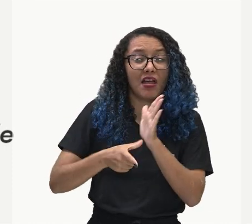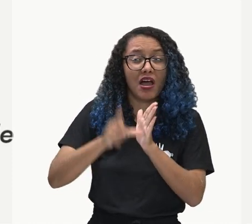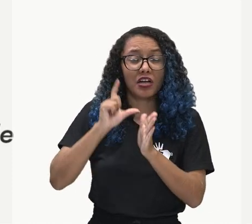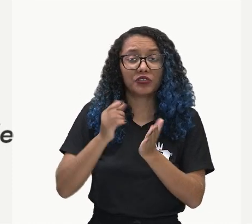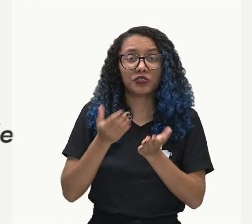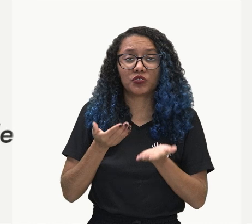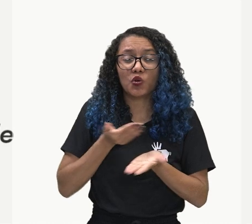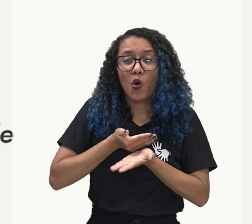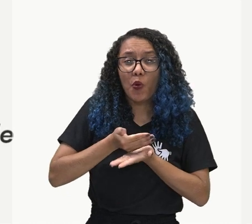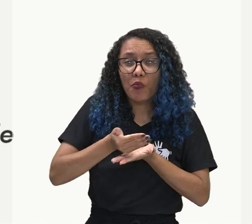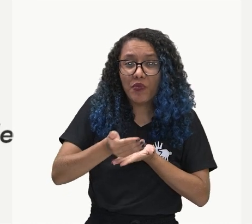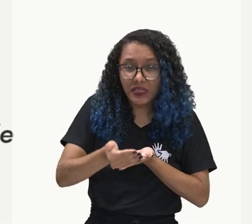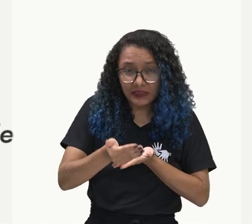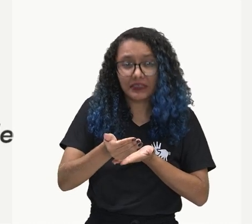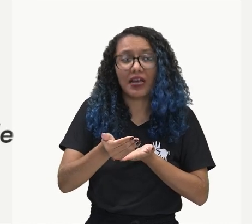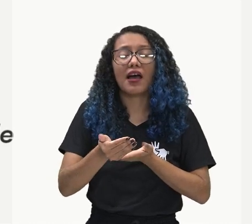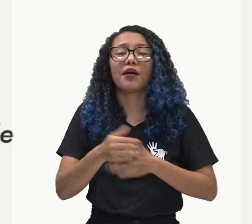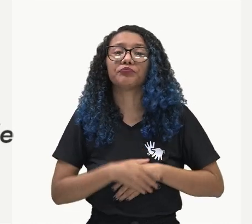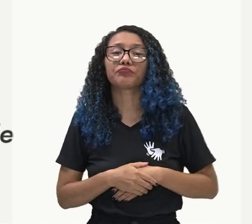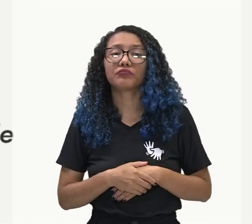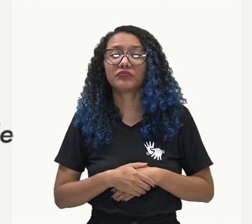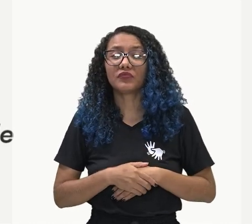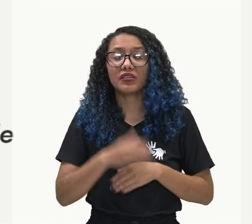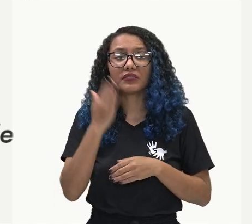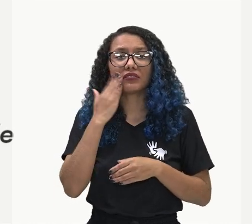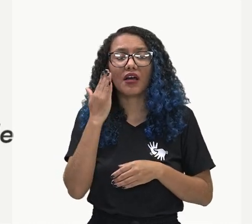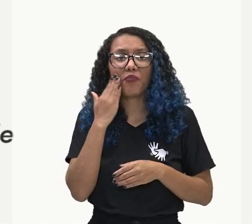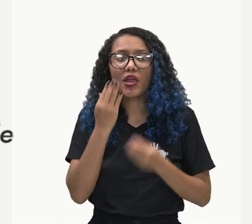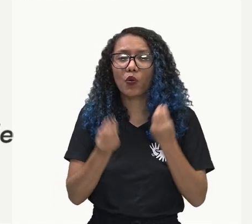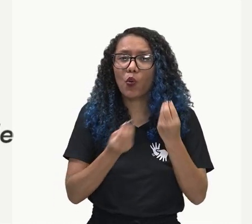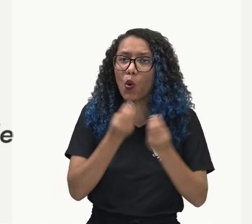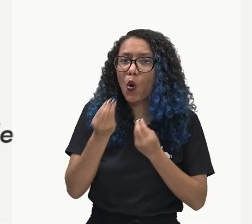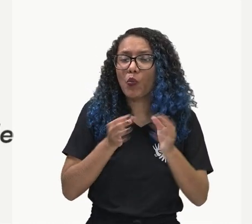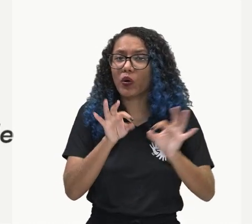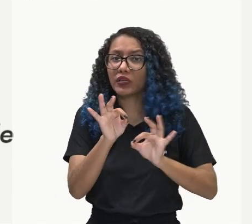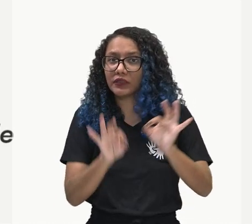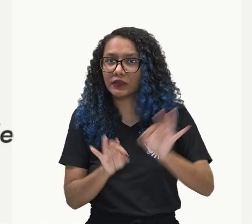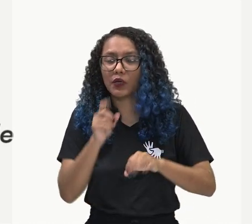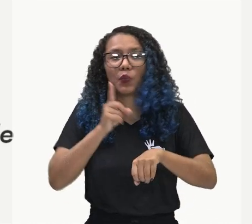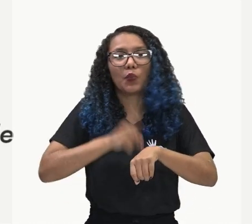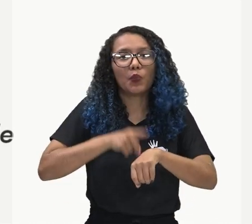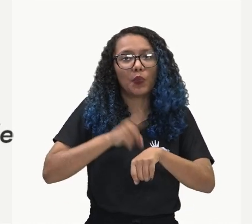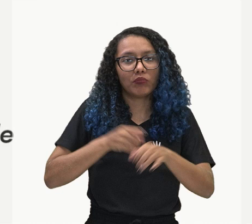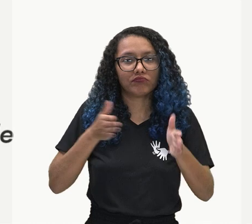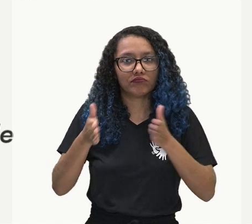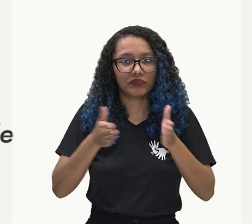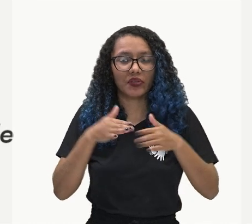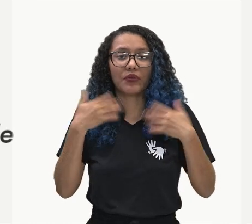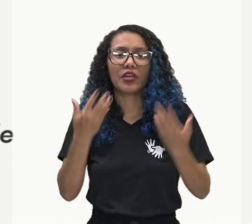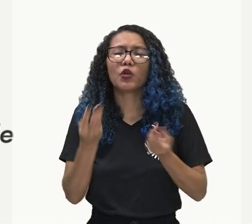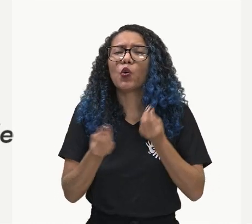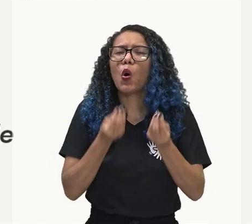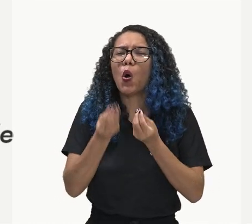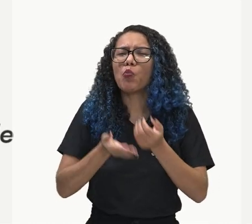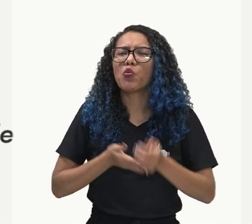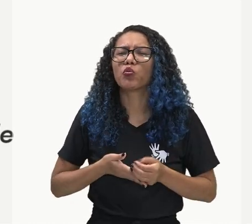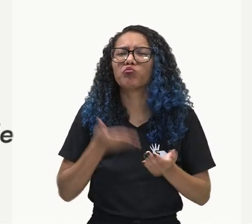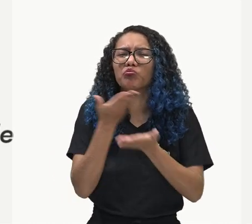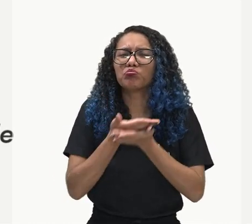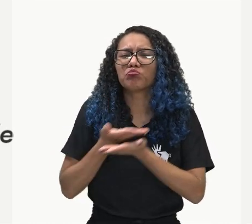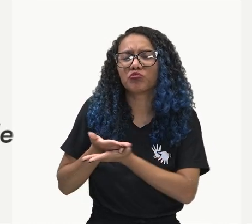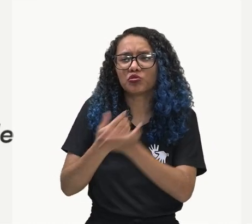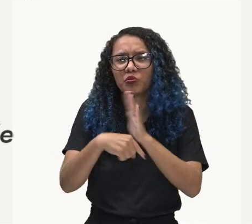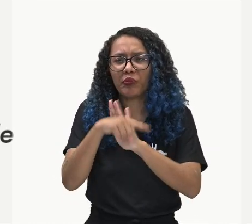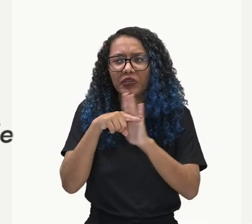nossa contagem do tempo. E a sua contribuição para o surgimento da eletricidade se deu da